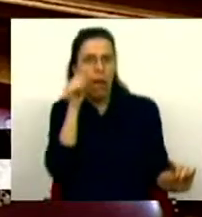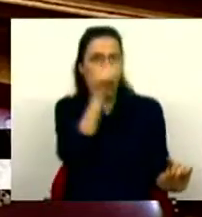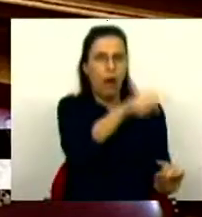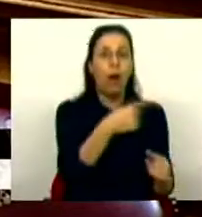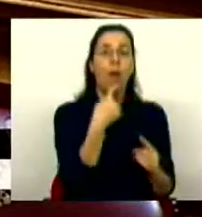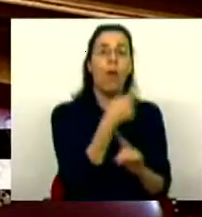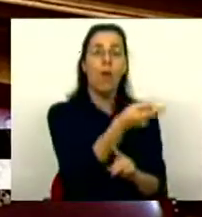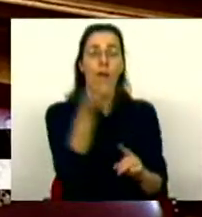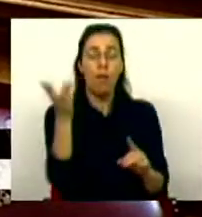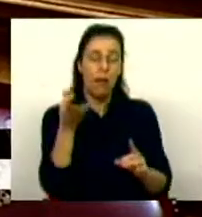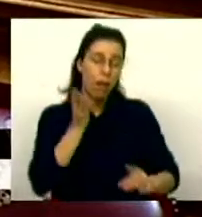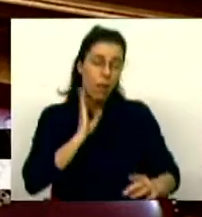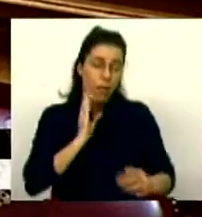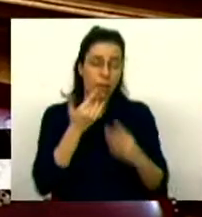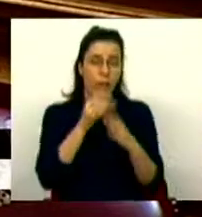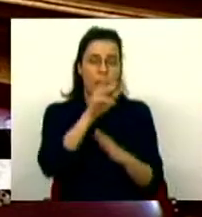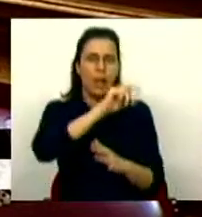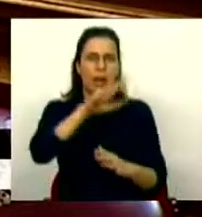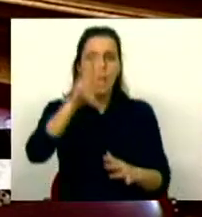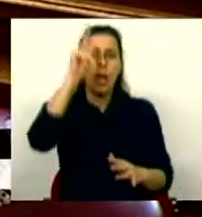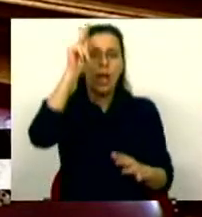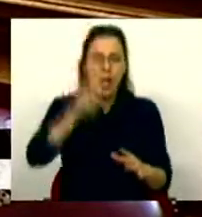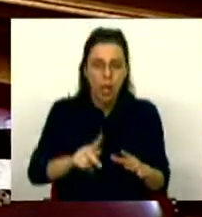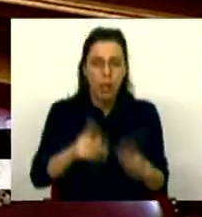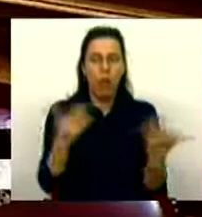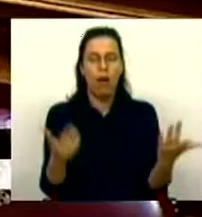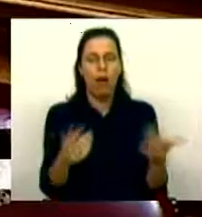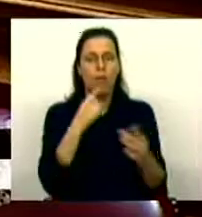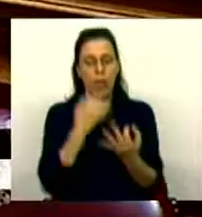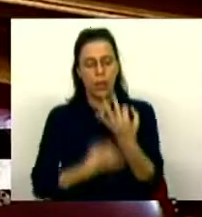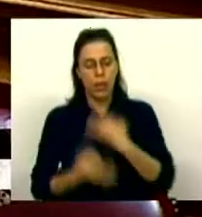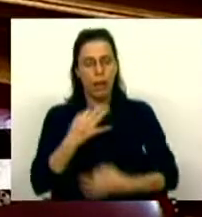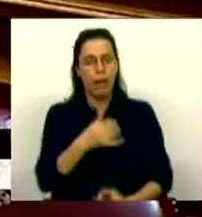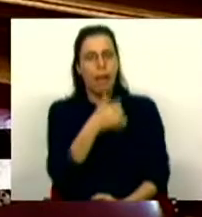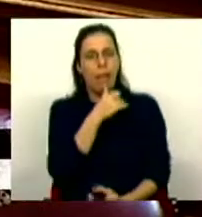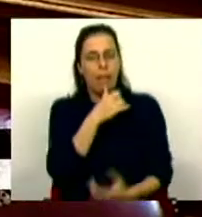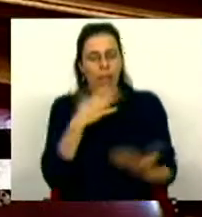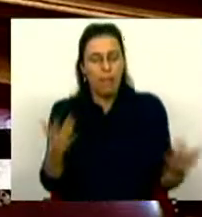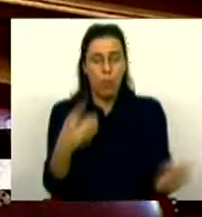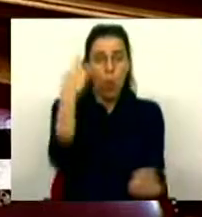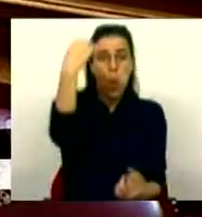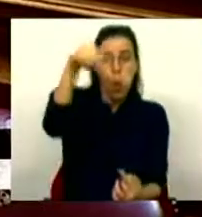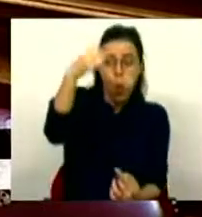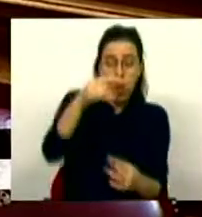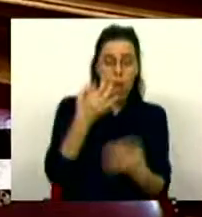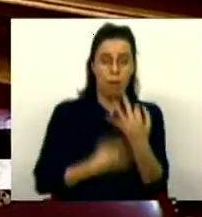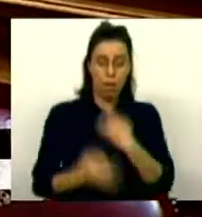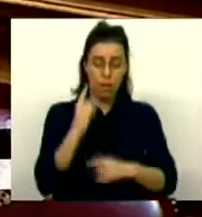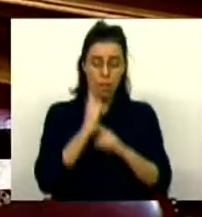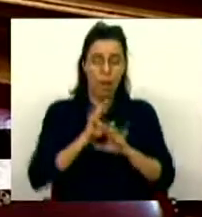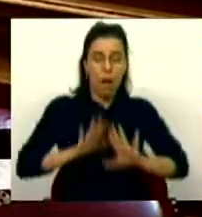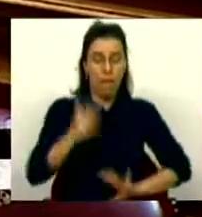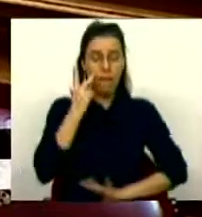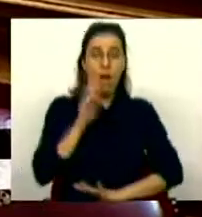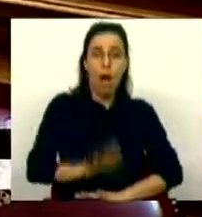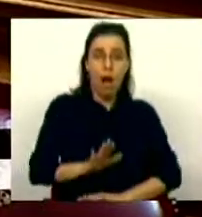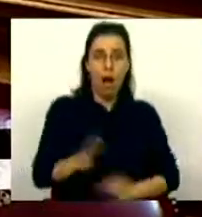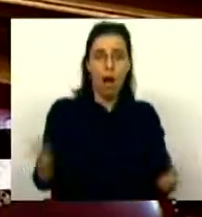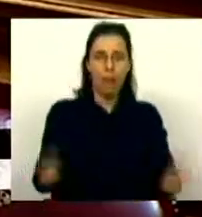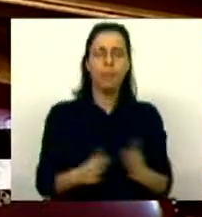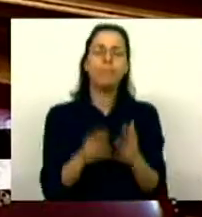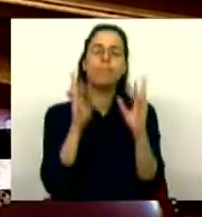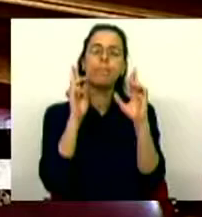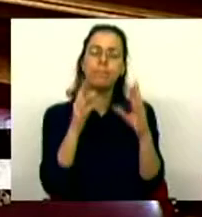casos, terem que fazer mais de 300 km para terem acesso a um tratamento, o único tratamento que os mantém vivos.